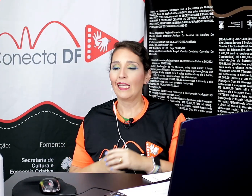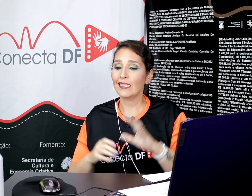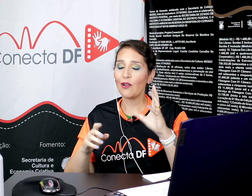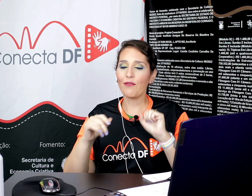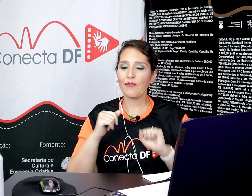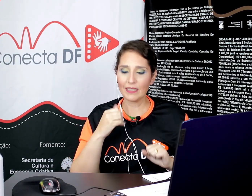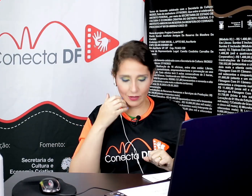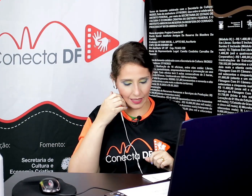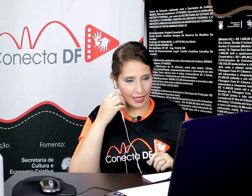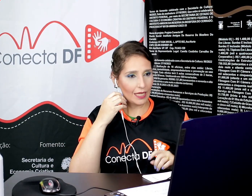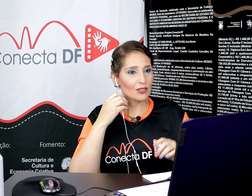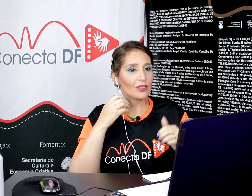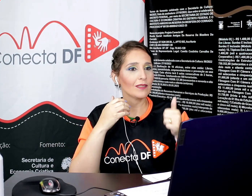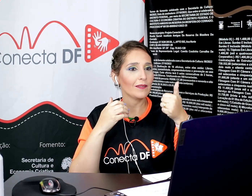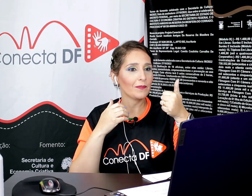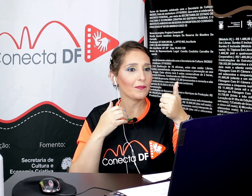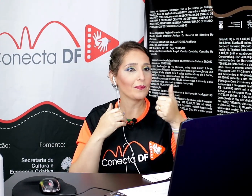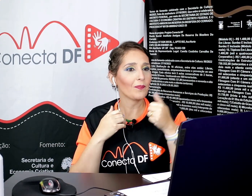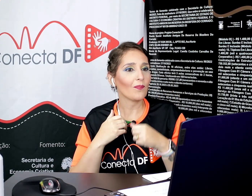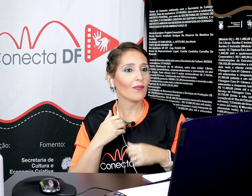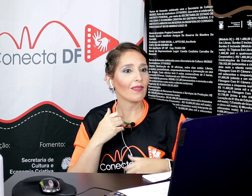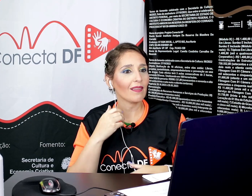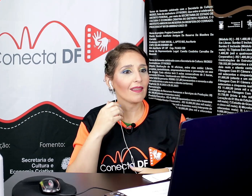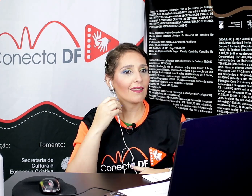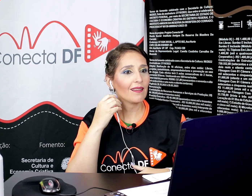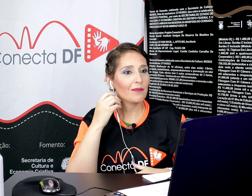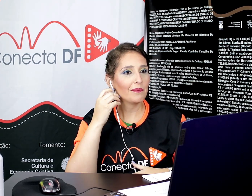Isso. Então, eu vou fazer o seguinte.